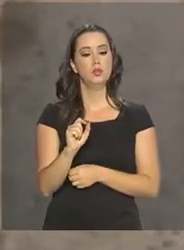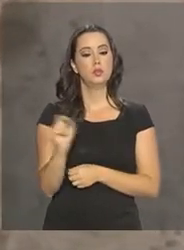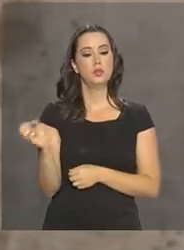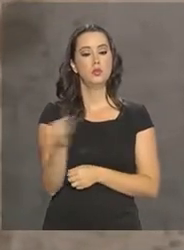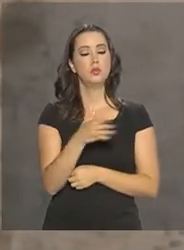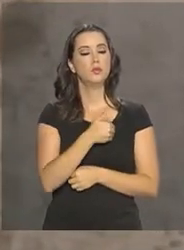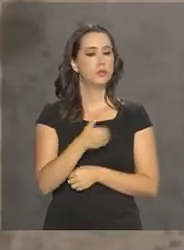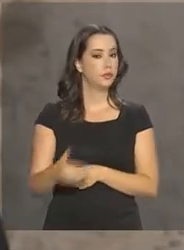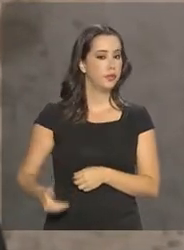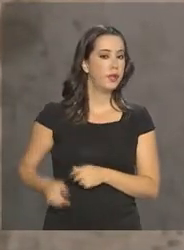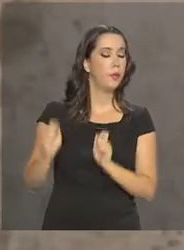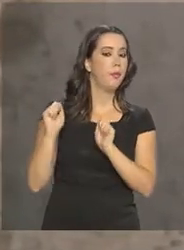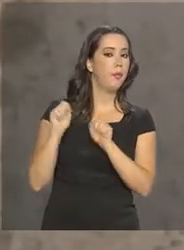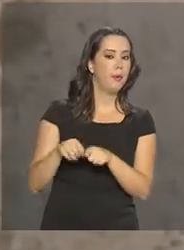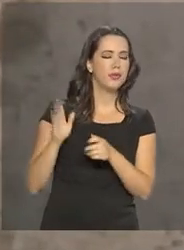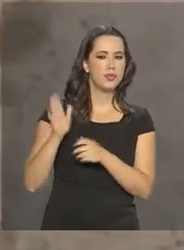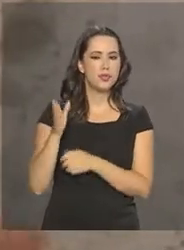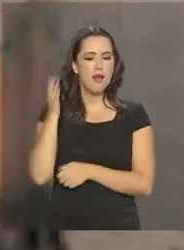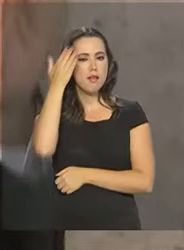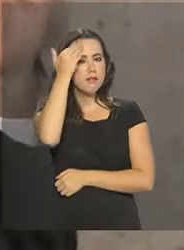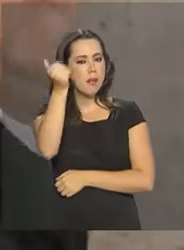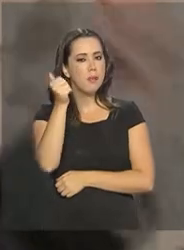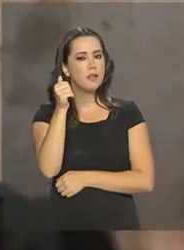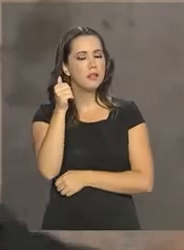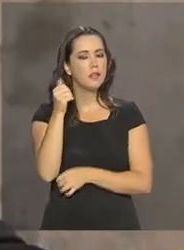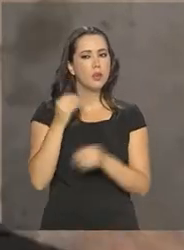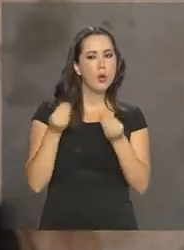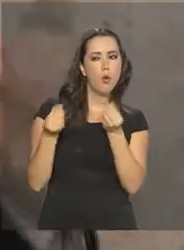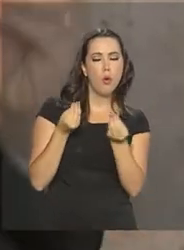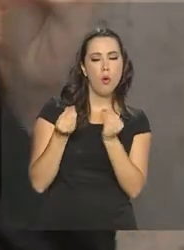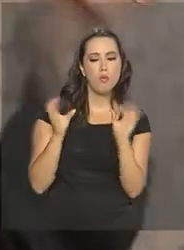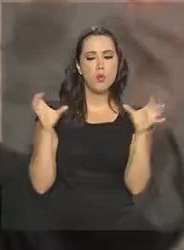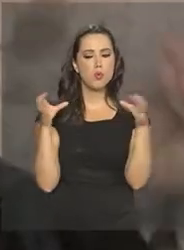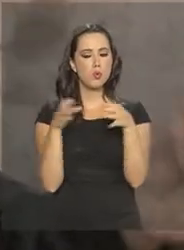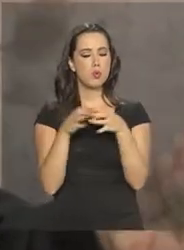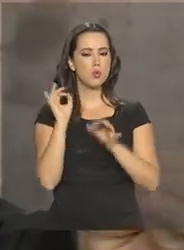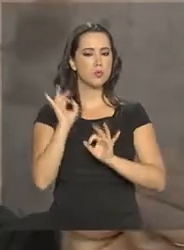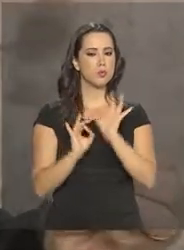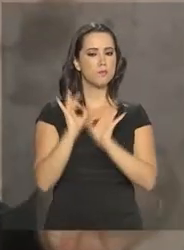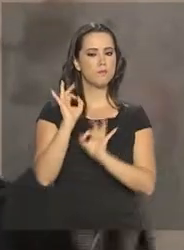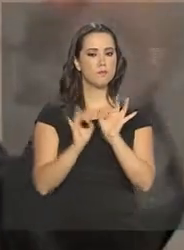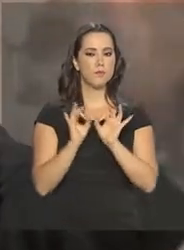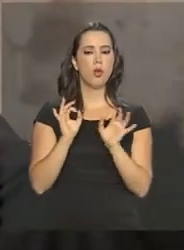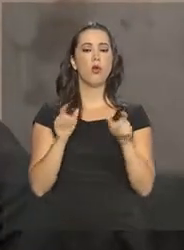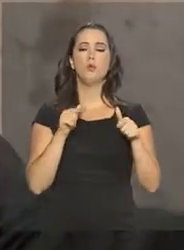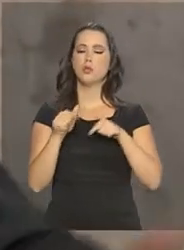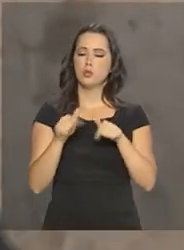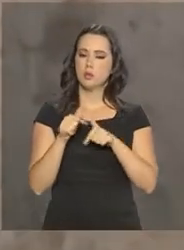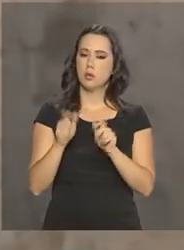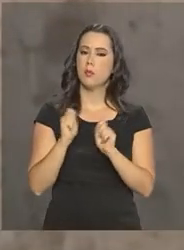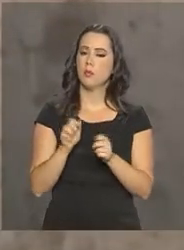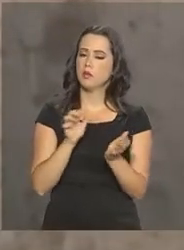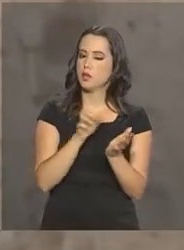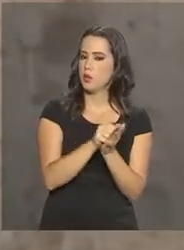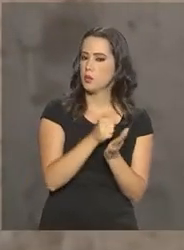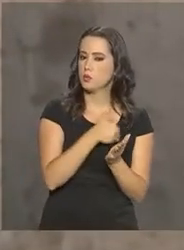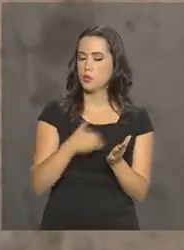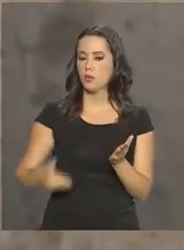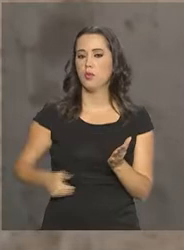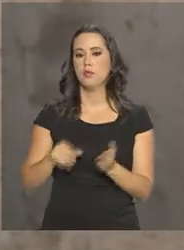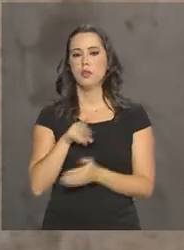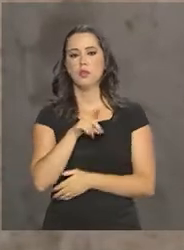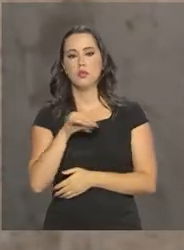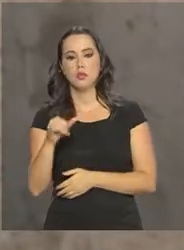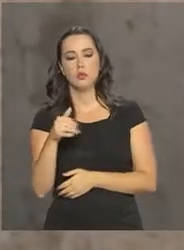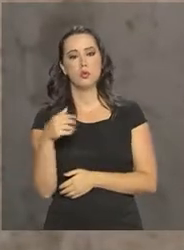novo governo possa desde logo e preparando as suas equipes para poder assumir o governo lá no